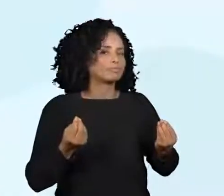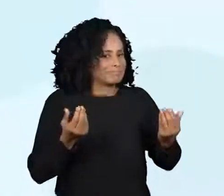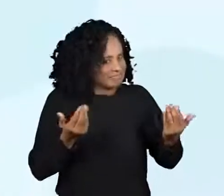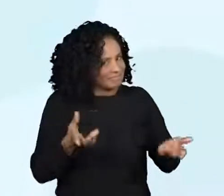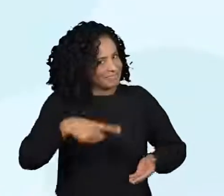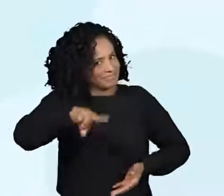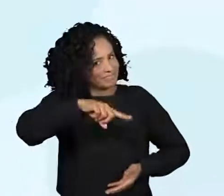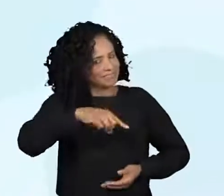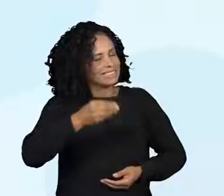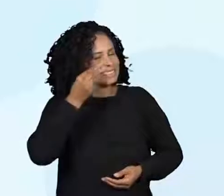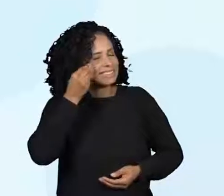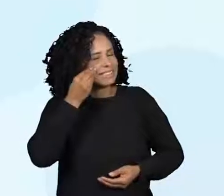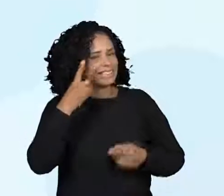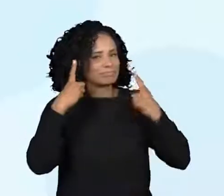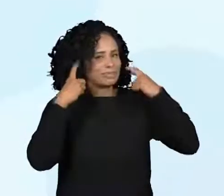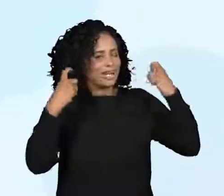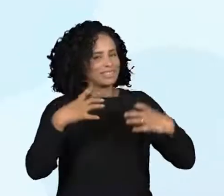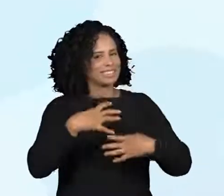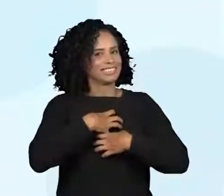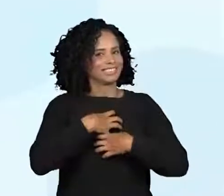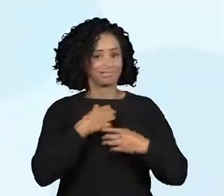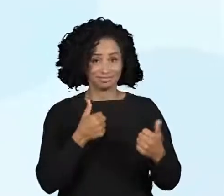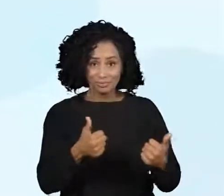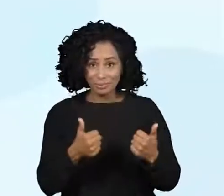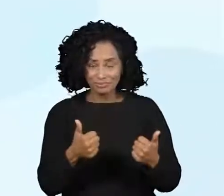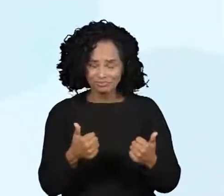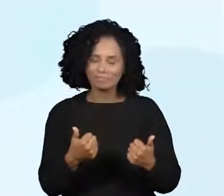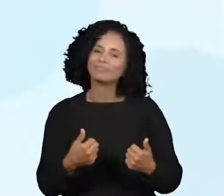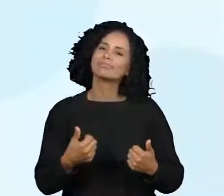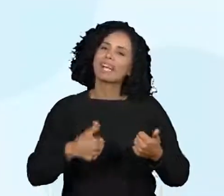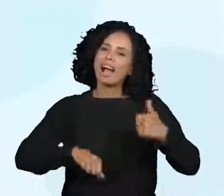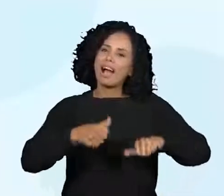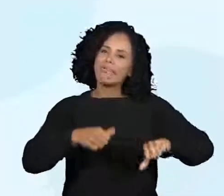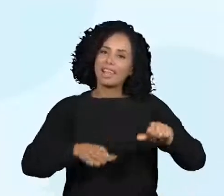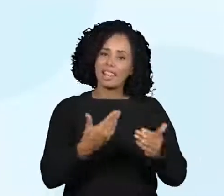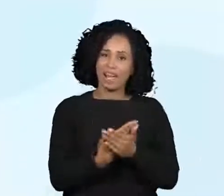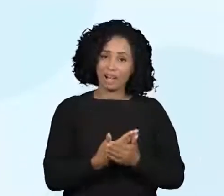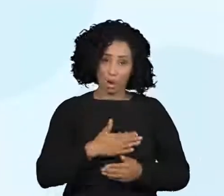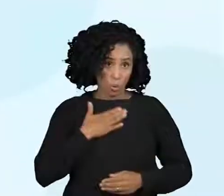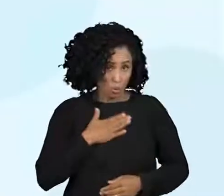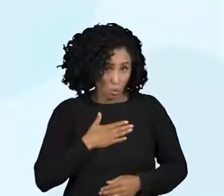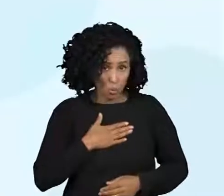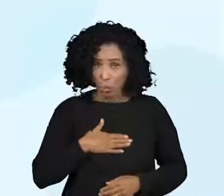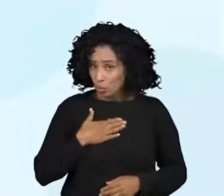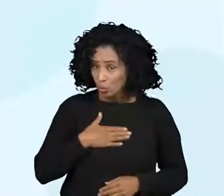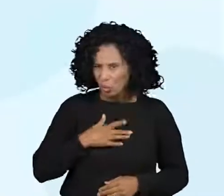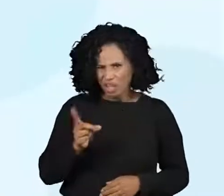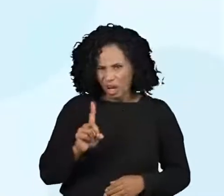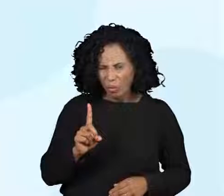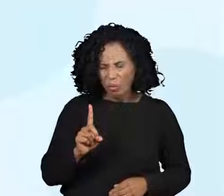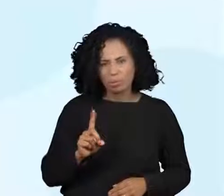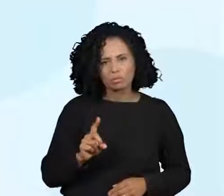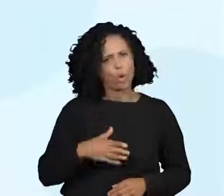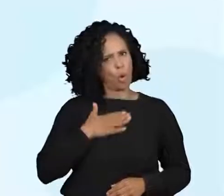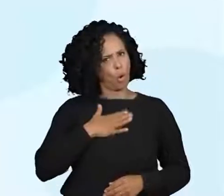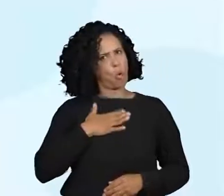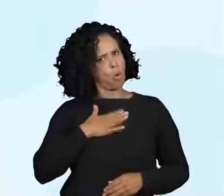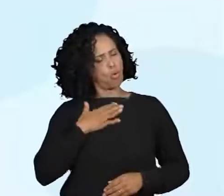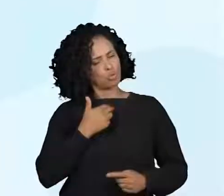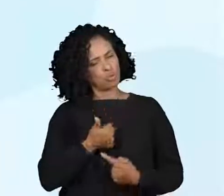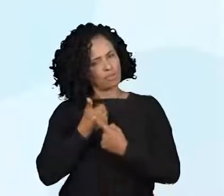som e etc. A nossa avaliação, se você gostou, gostou e gostou. E se gostou mais ainda, avalie a gente aí.